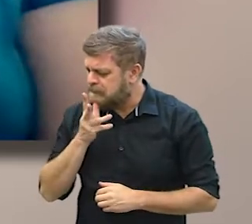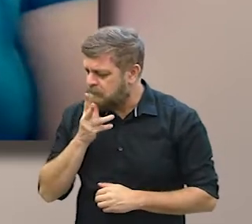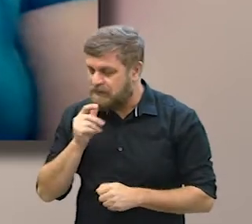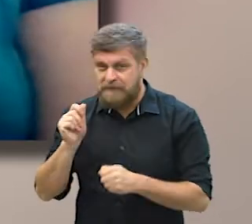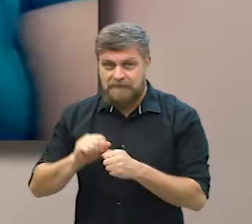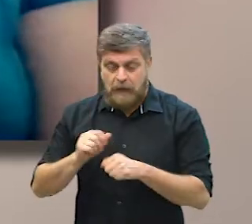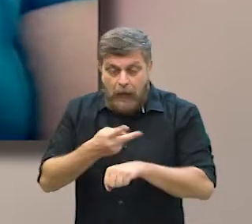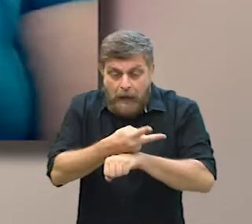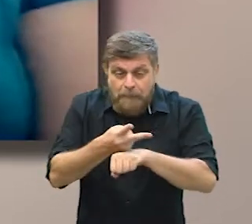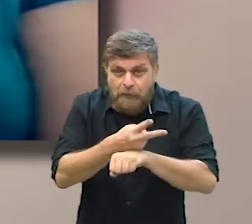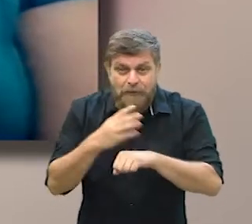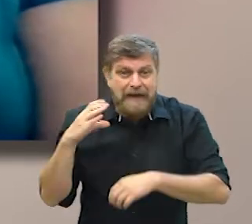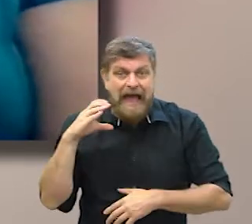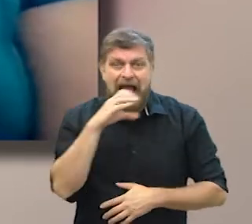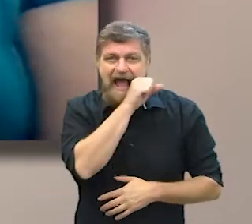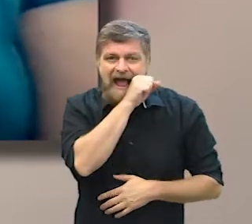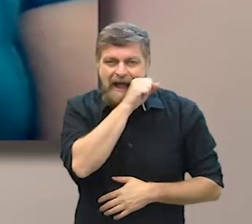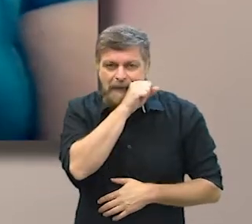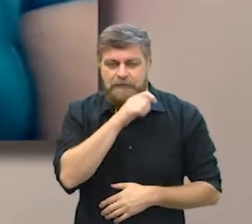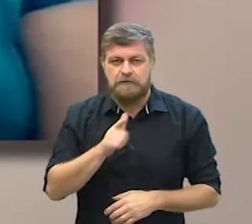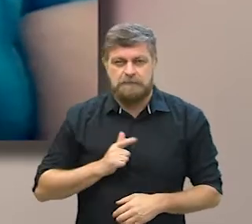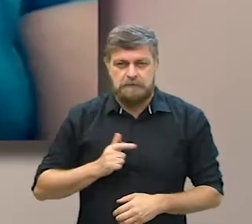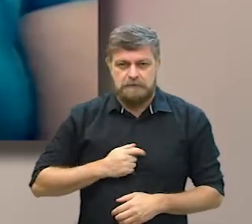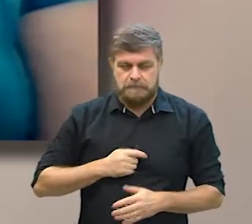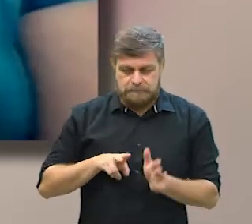já fazer o encaminhamento. Então, o